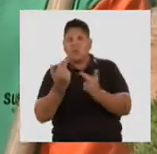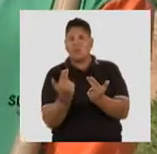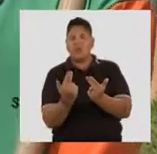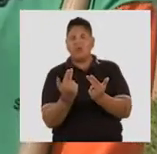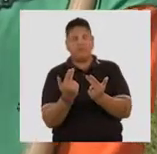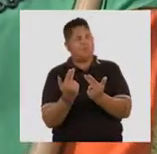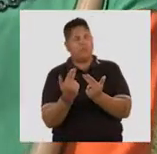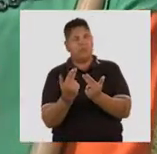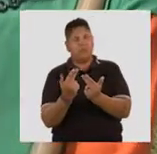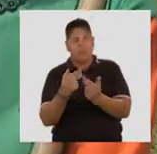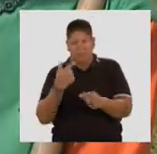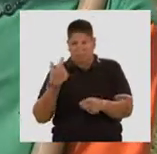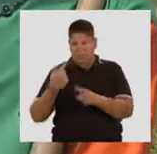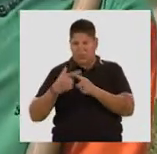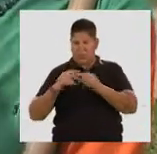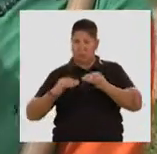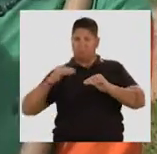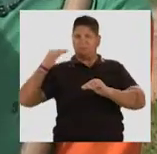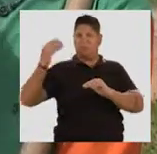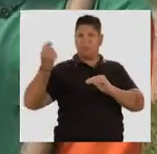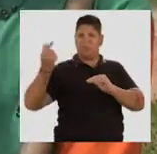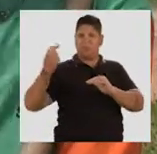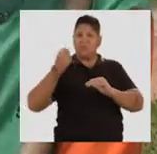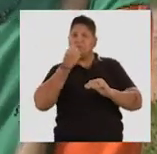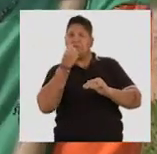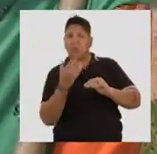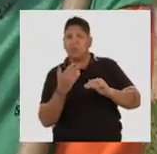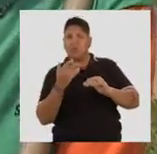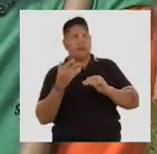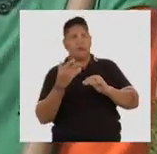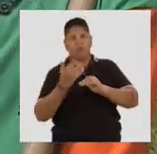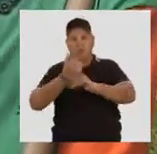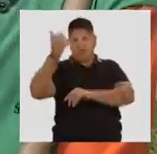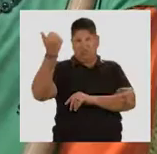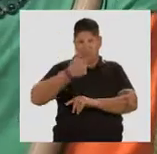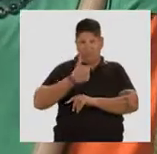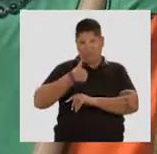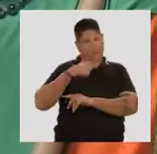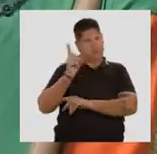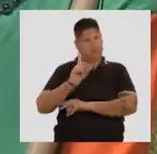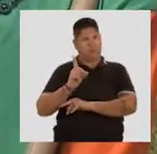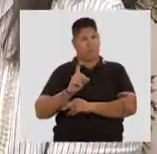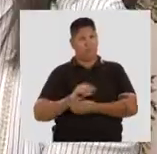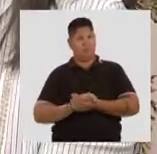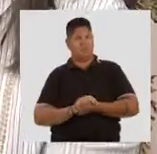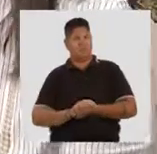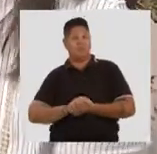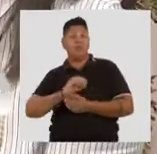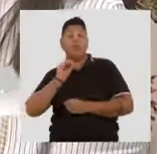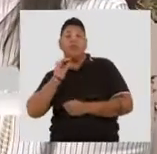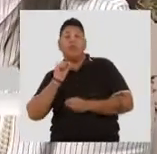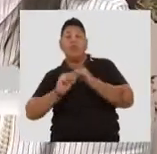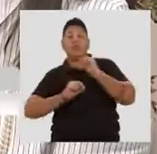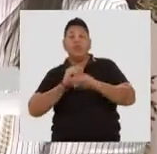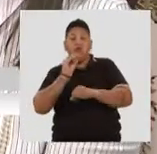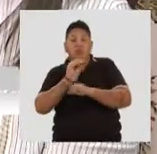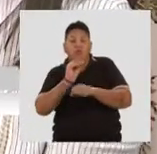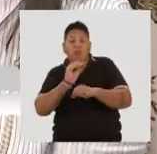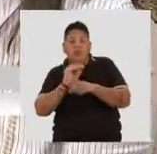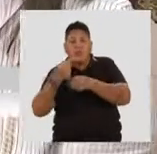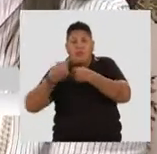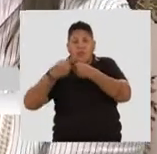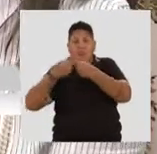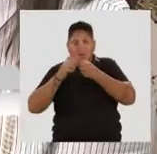igual. É porque você tem mais dinheiro do que eu, tem um bom emprego, que tem que ser melhor que eu. Não. Quem cuida da cidade,